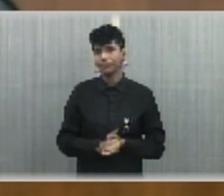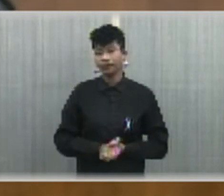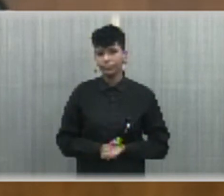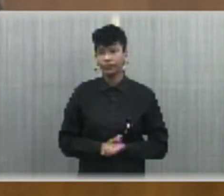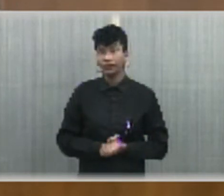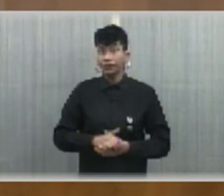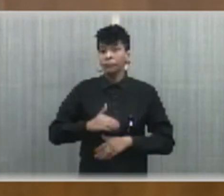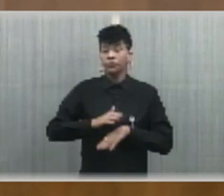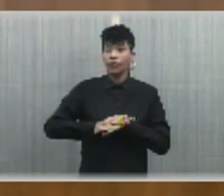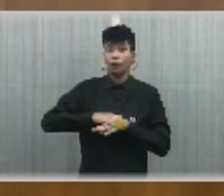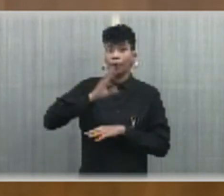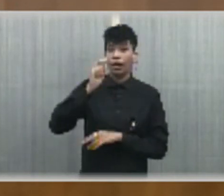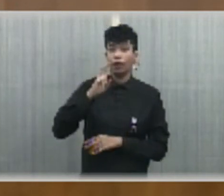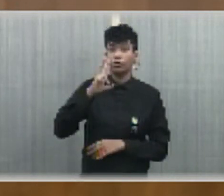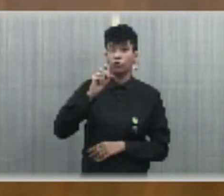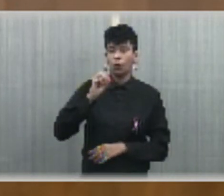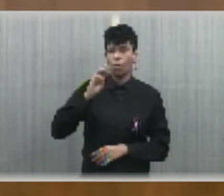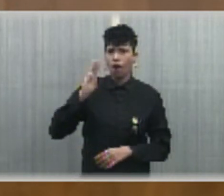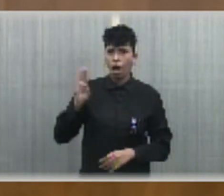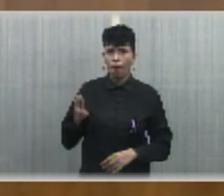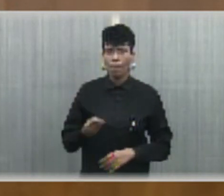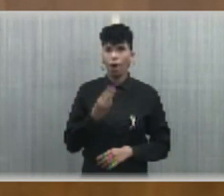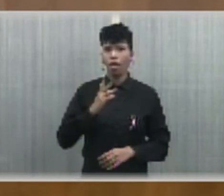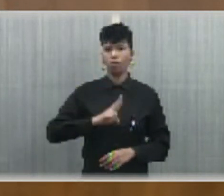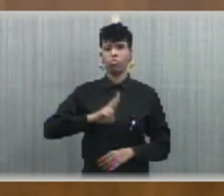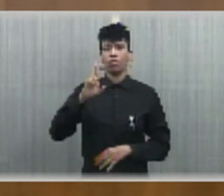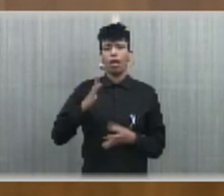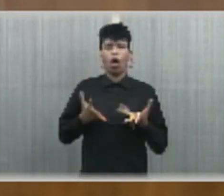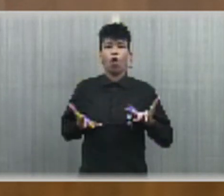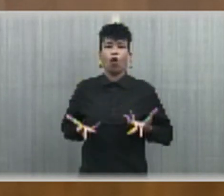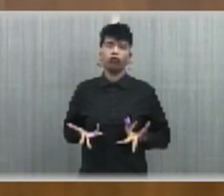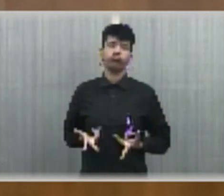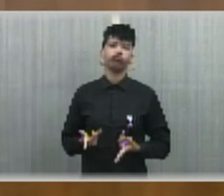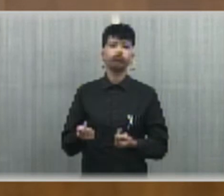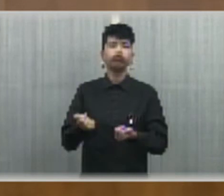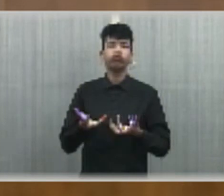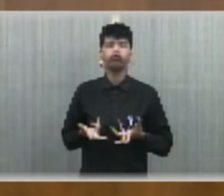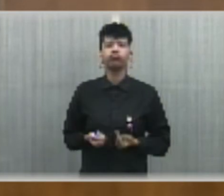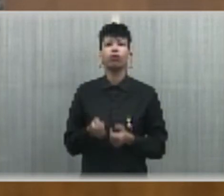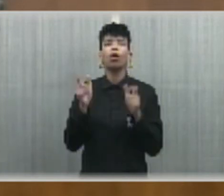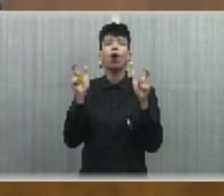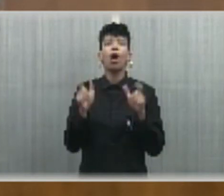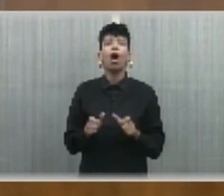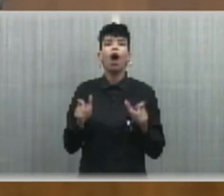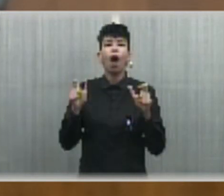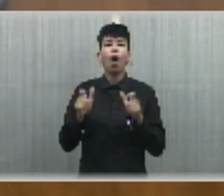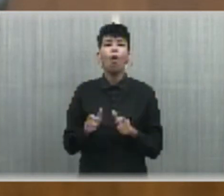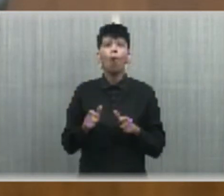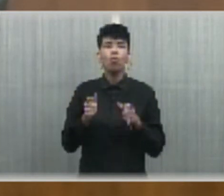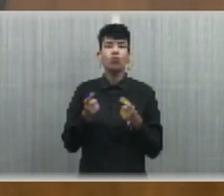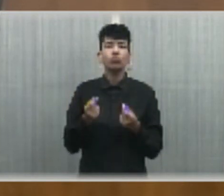Mais de 50 milhões de reais já gastos. Para onde é que foi esse dinheiro?